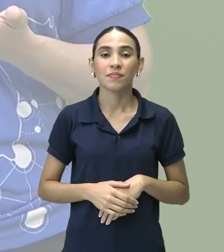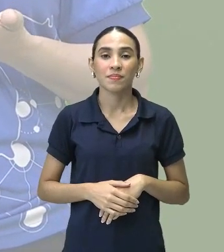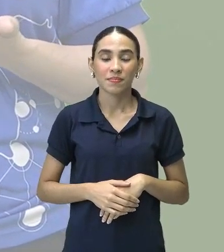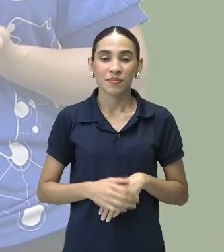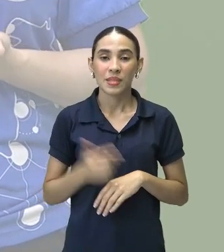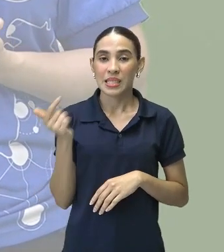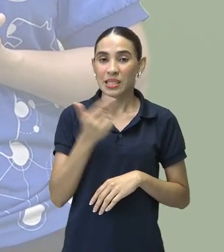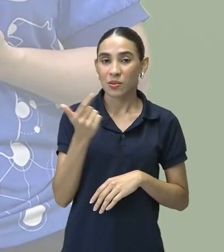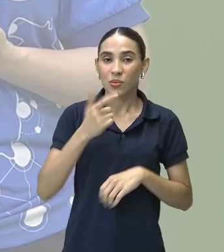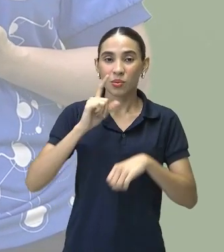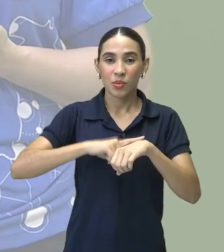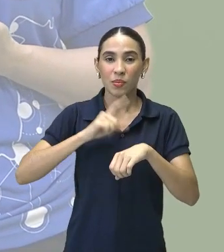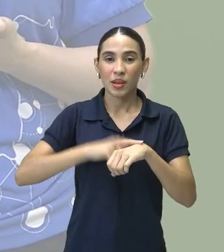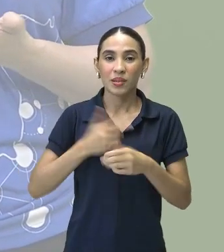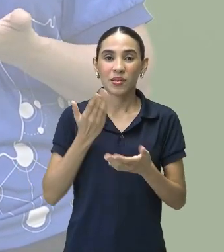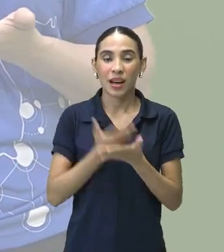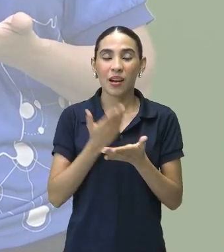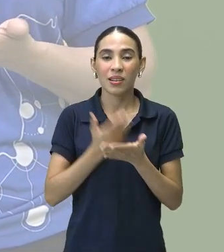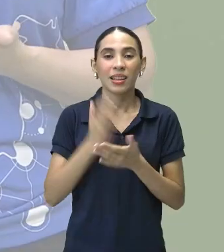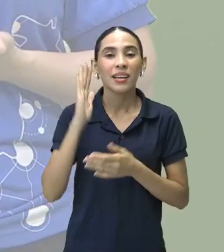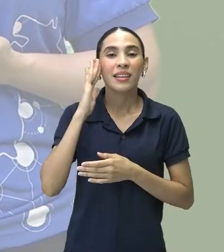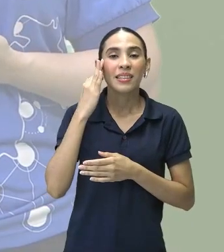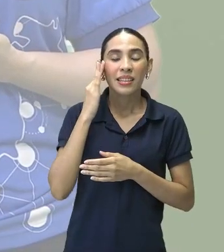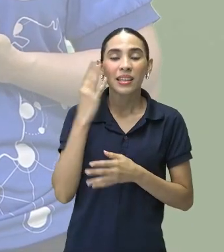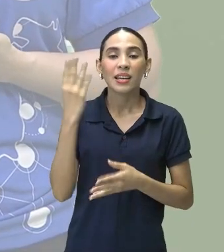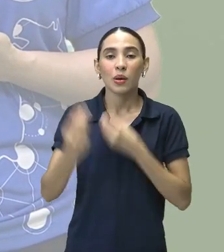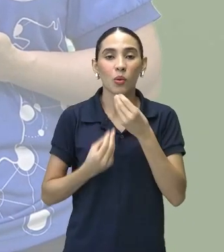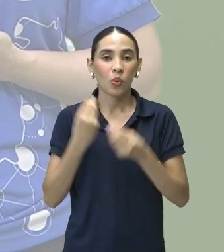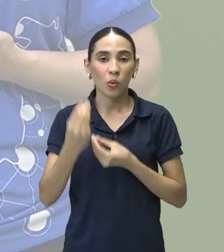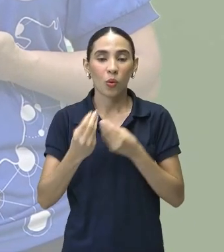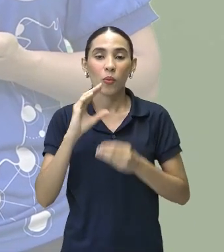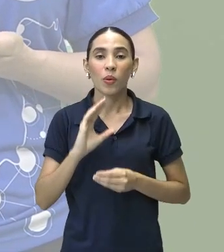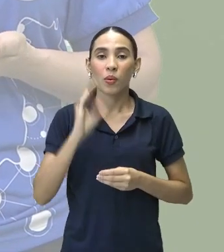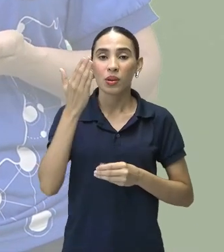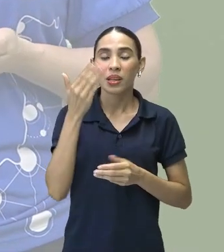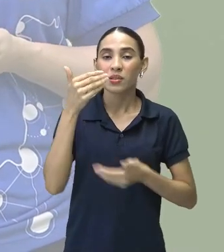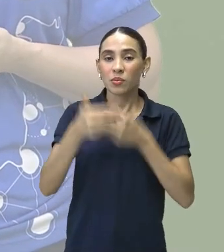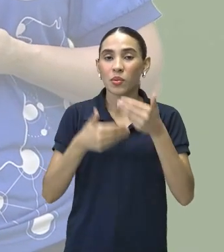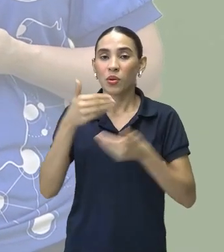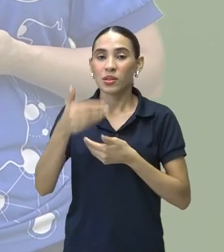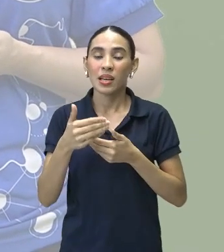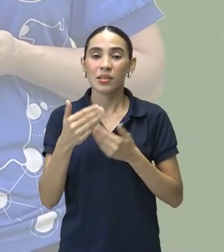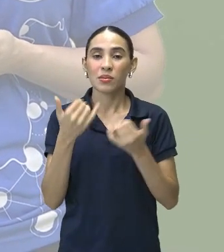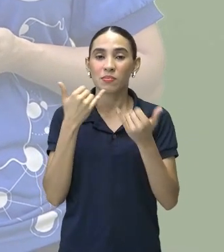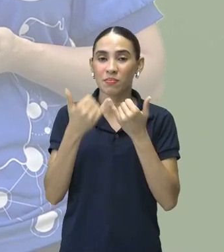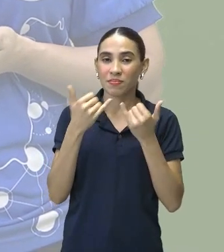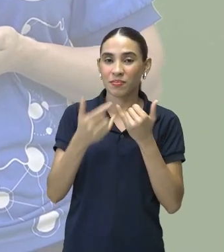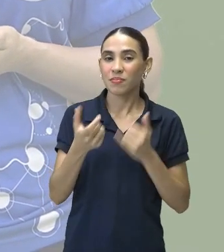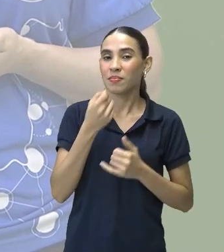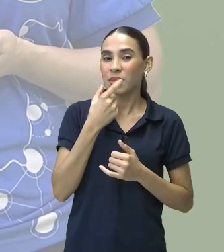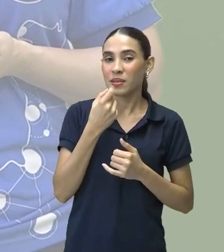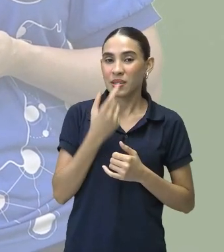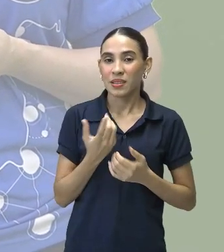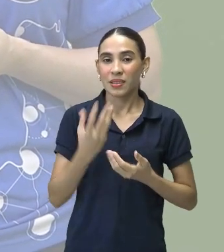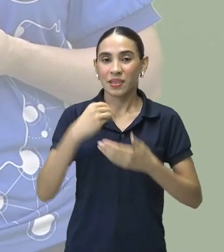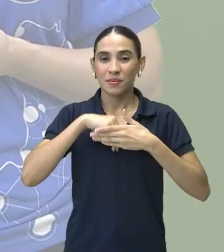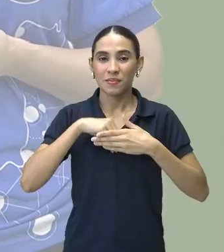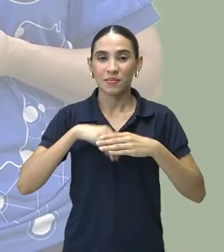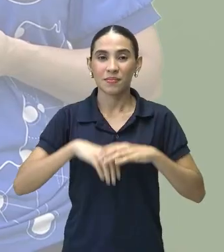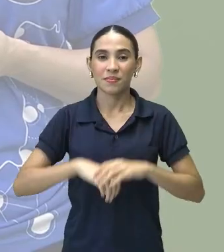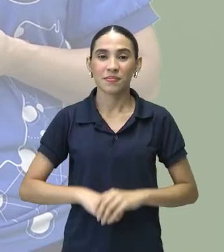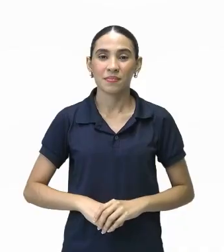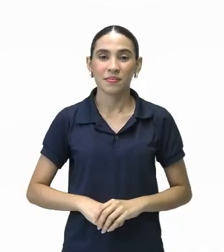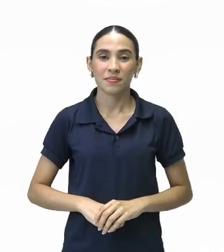nosso segundo momento da nossa aula para entender como acontece o processo de assimilação desse medicamento no nosso